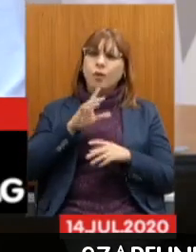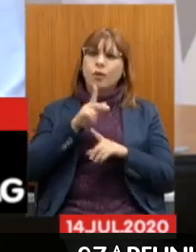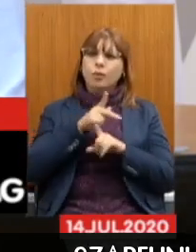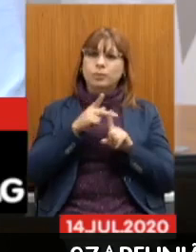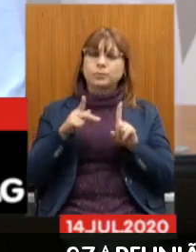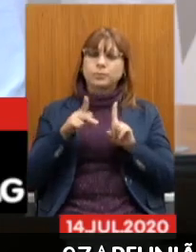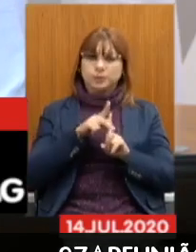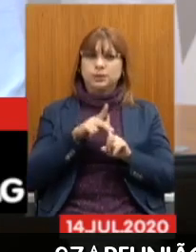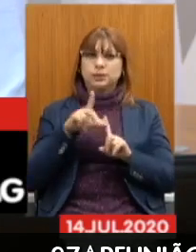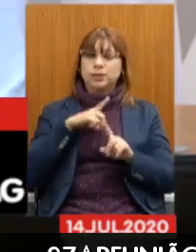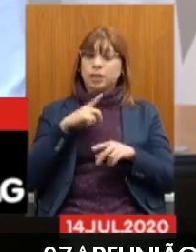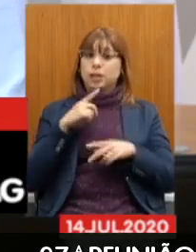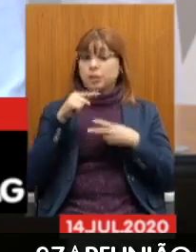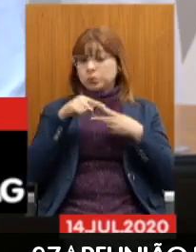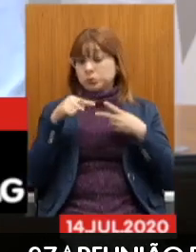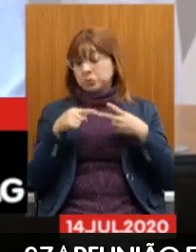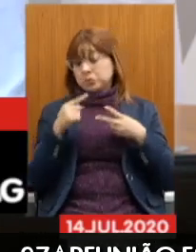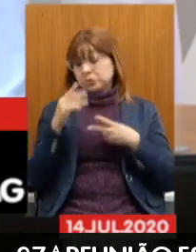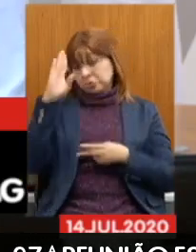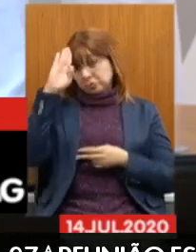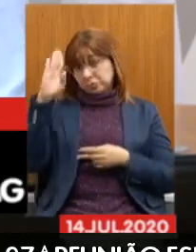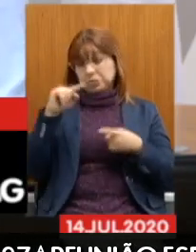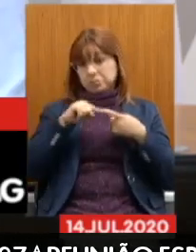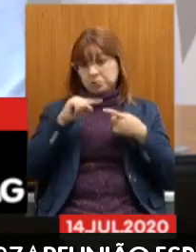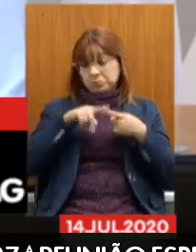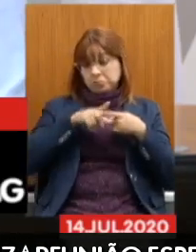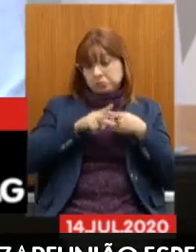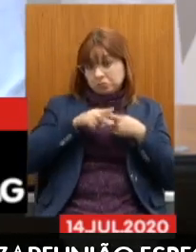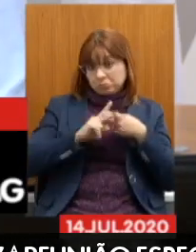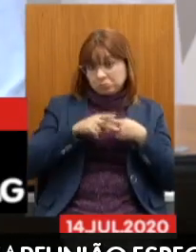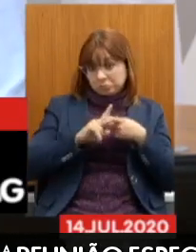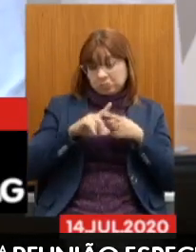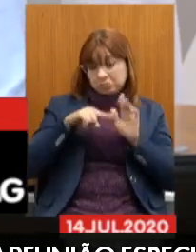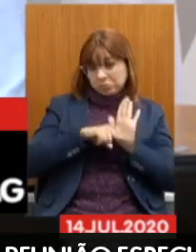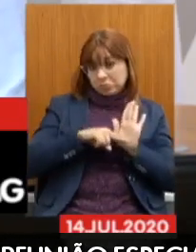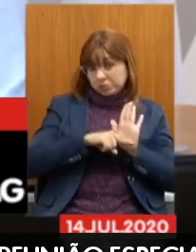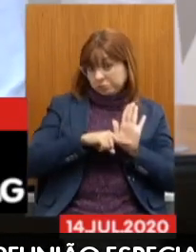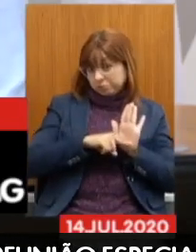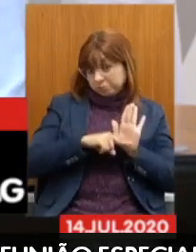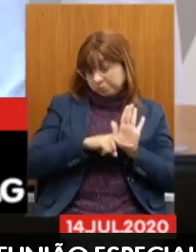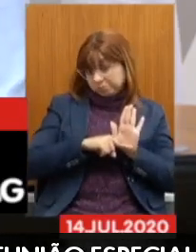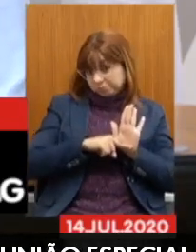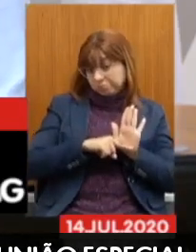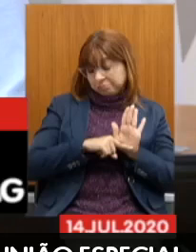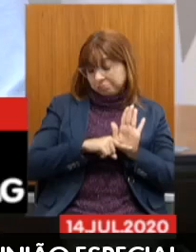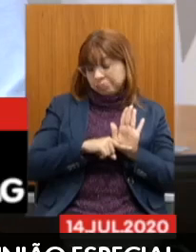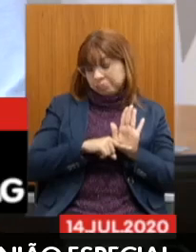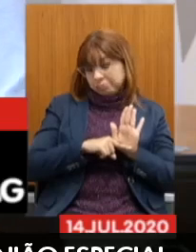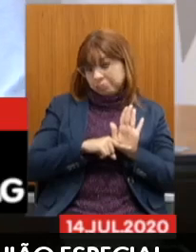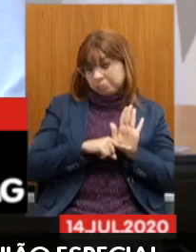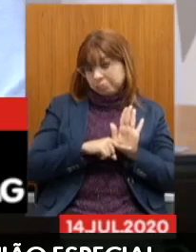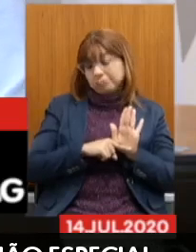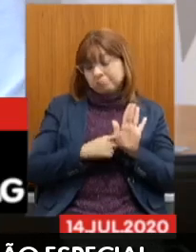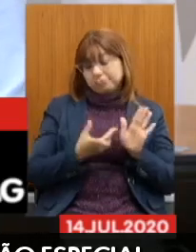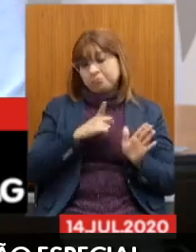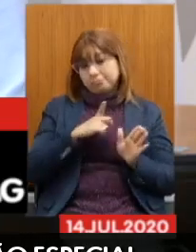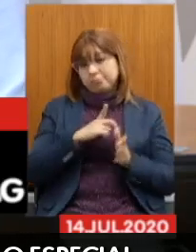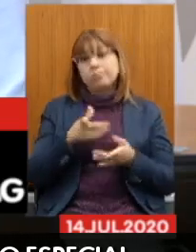duas premissas: corrigir o déficit apresentado pelo sistema previdenciário e fazer justiça